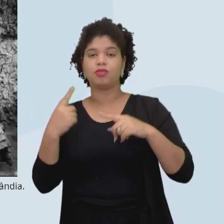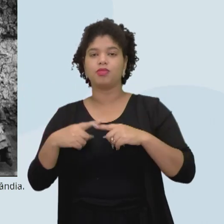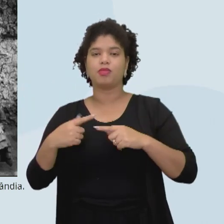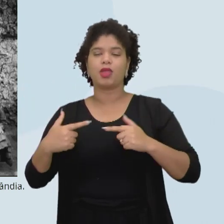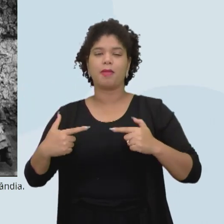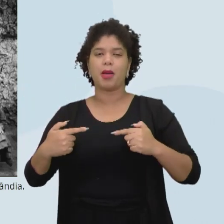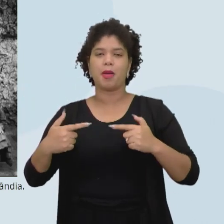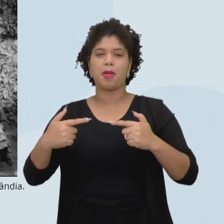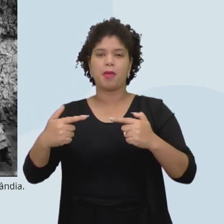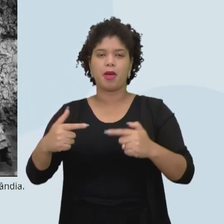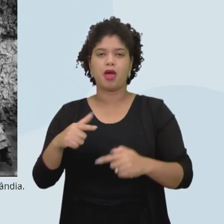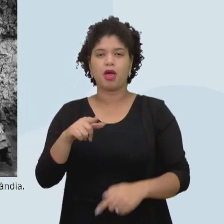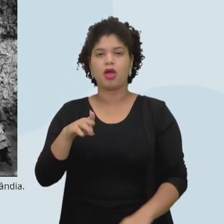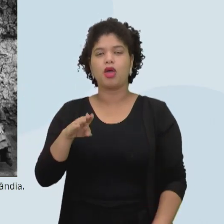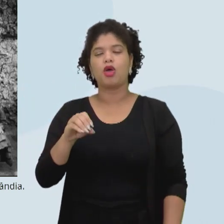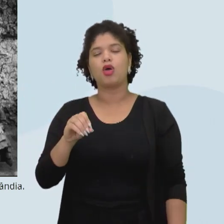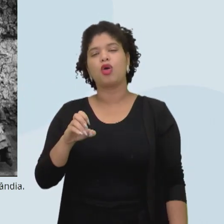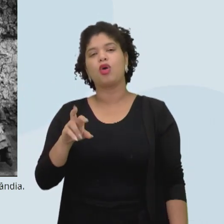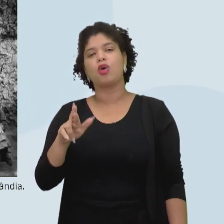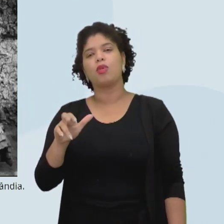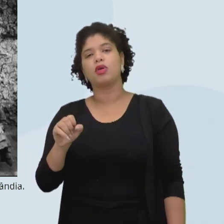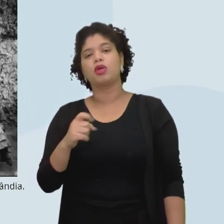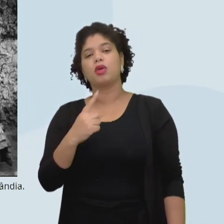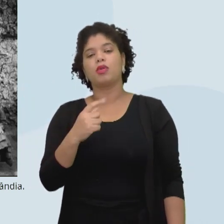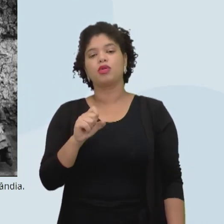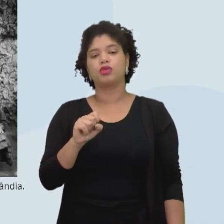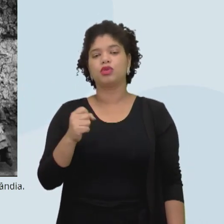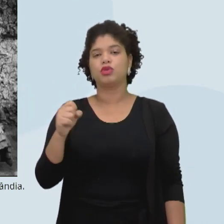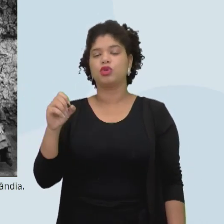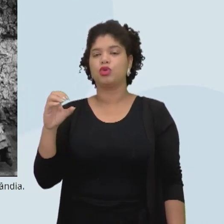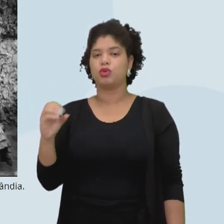que vai de 1880 até